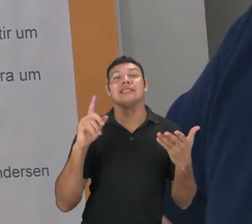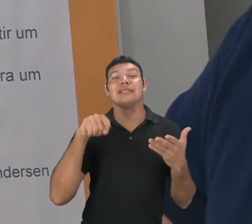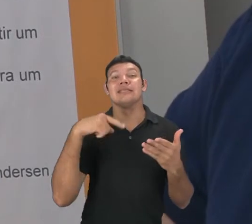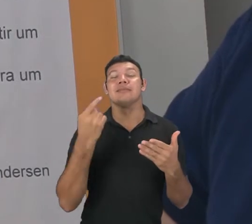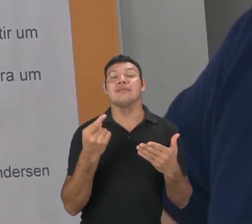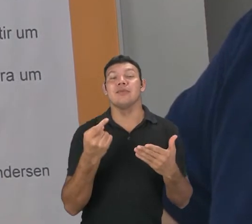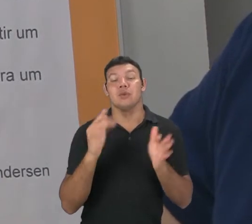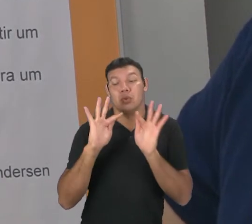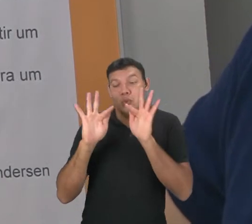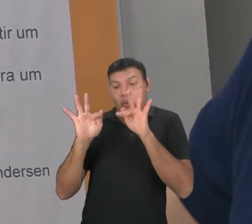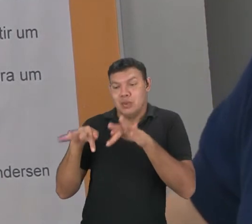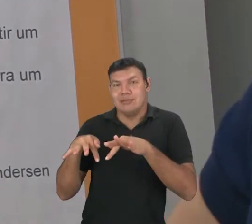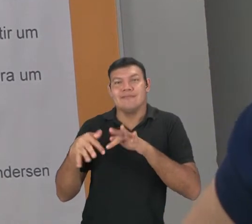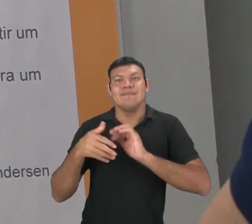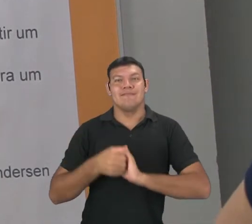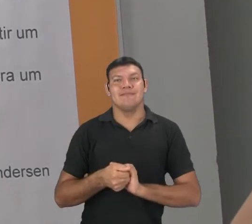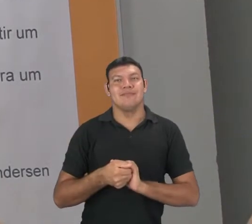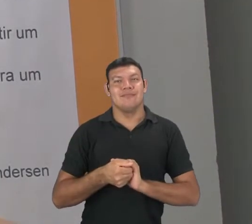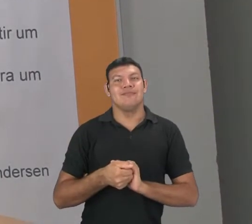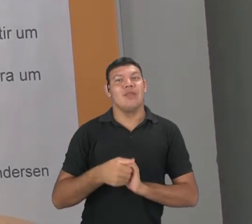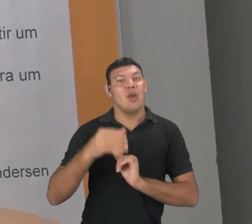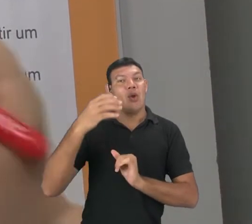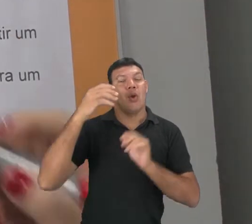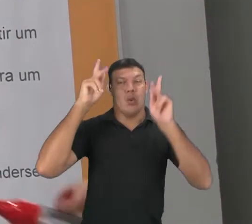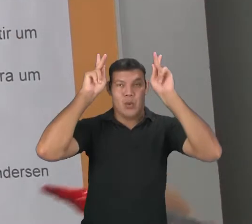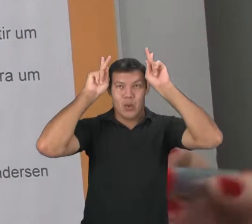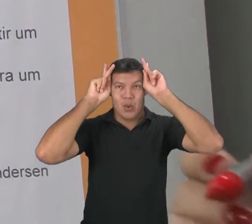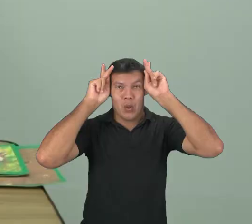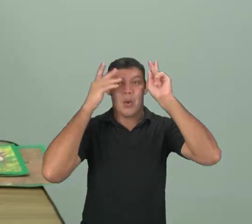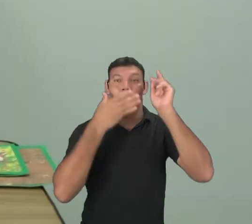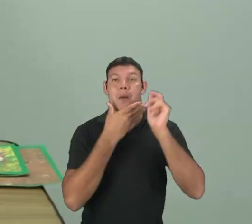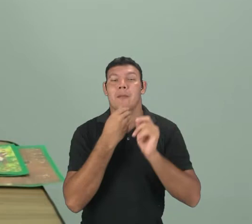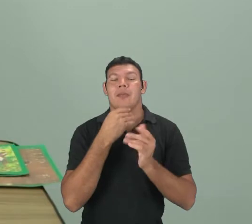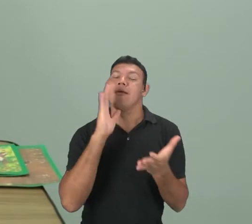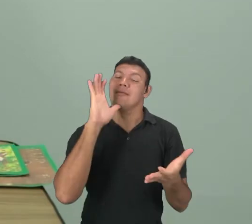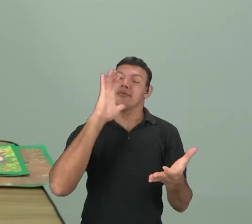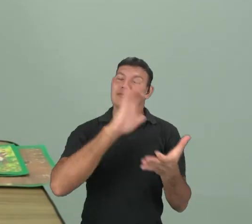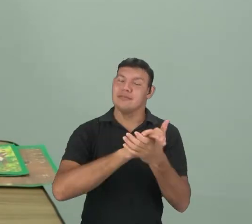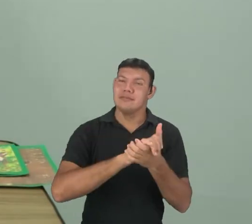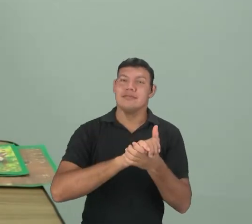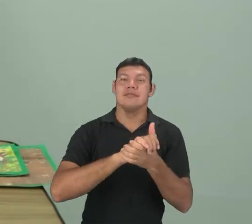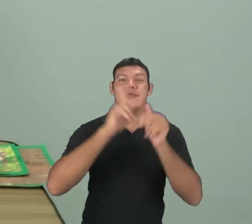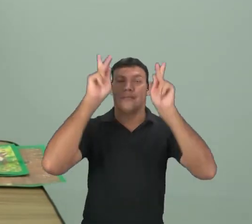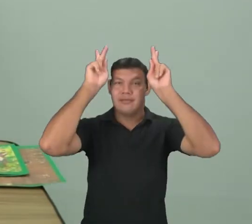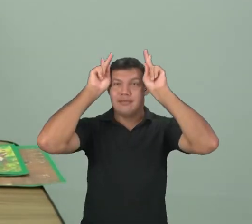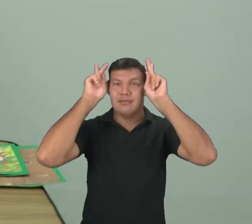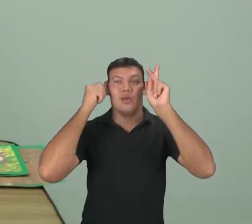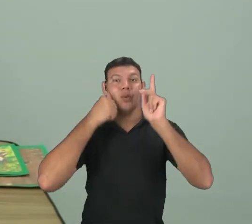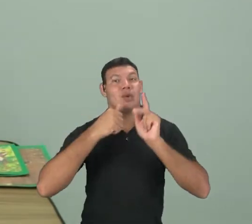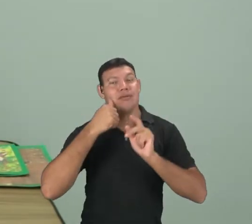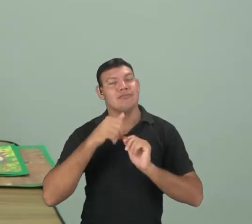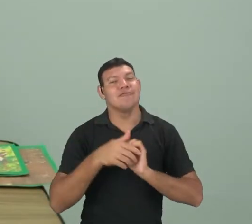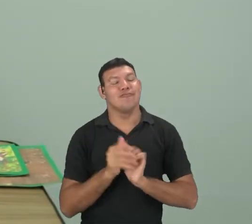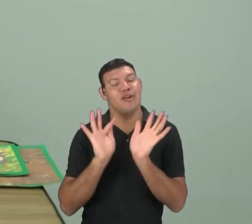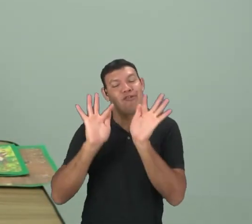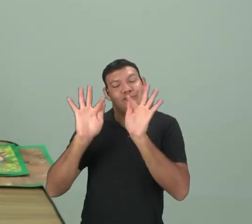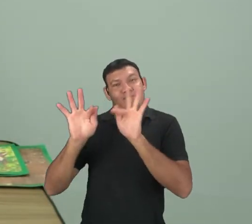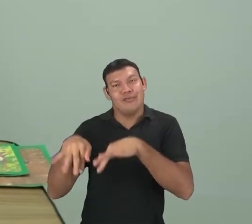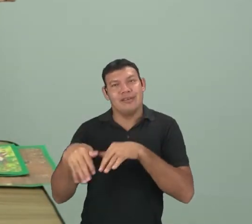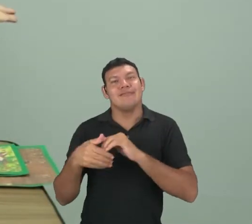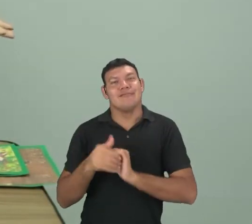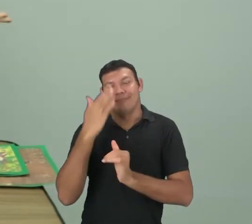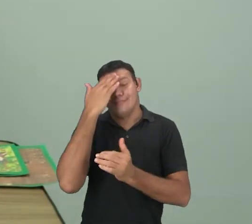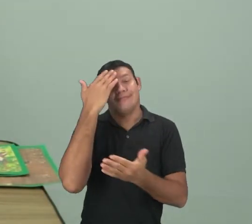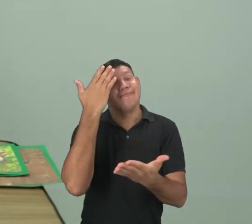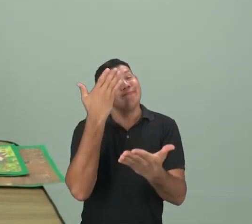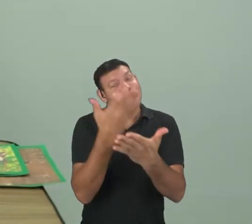aconteceu no final? O príncipe casou-se com a princesa. E a gente, né, finalizou acreditando,